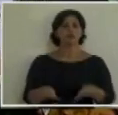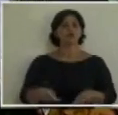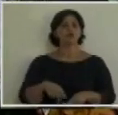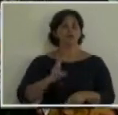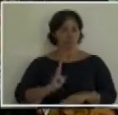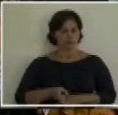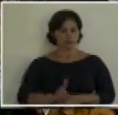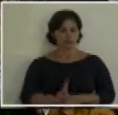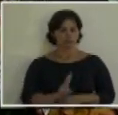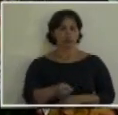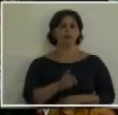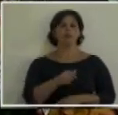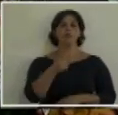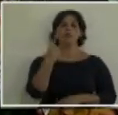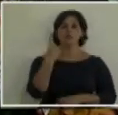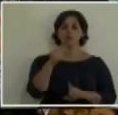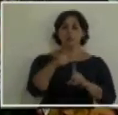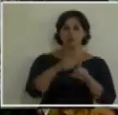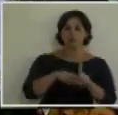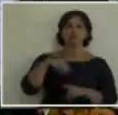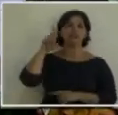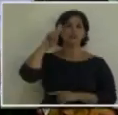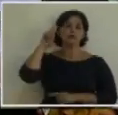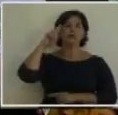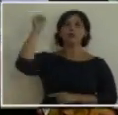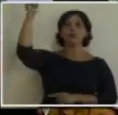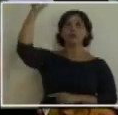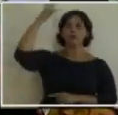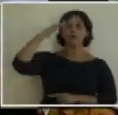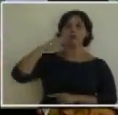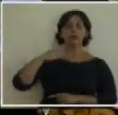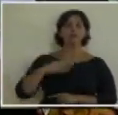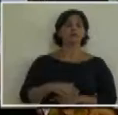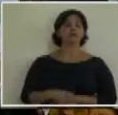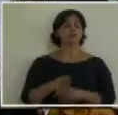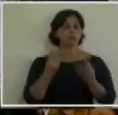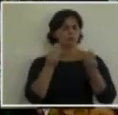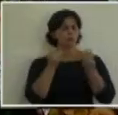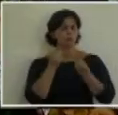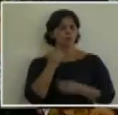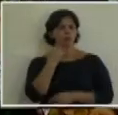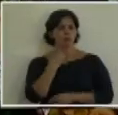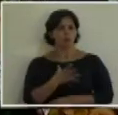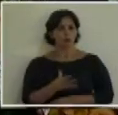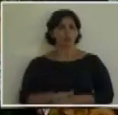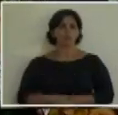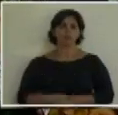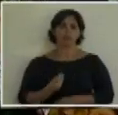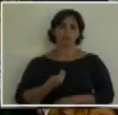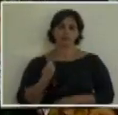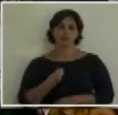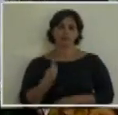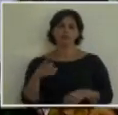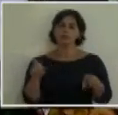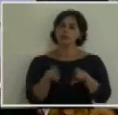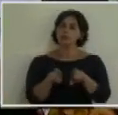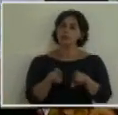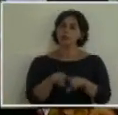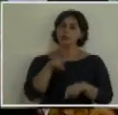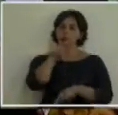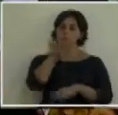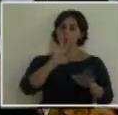mês, aqui na segunda-feira com graça, e vai ser uma bênção para nossas vidas e para a sua vida